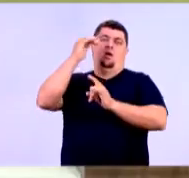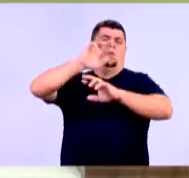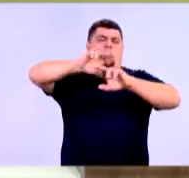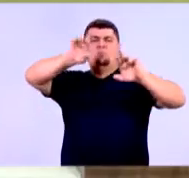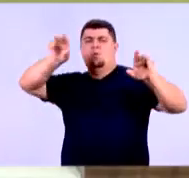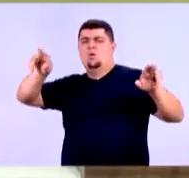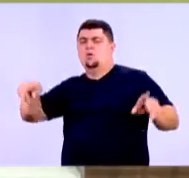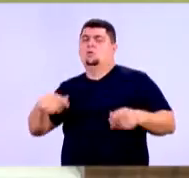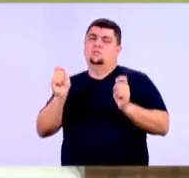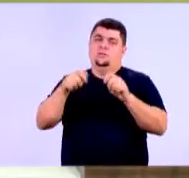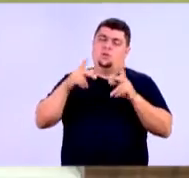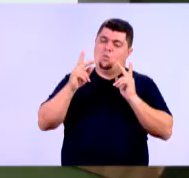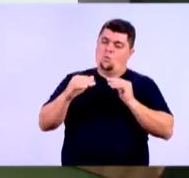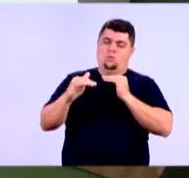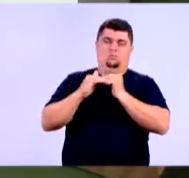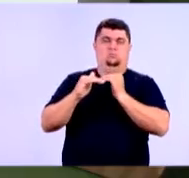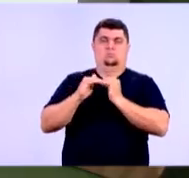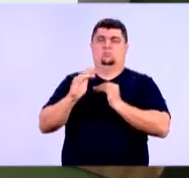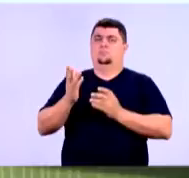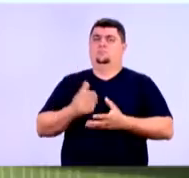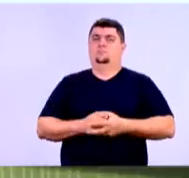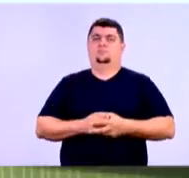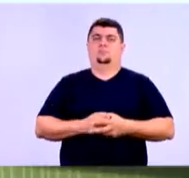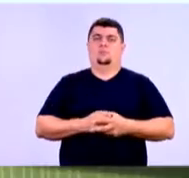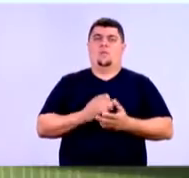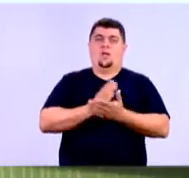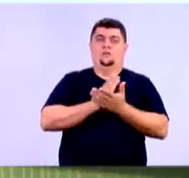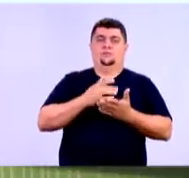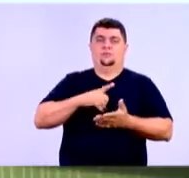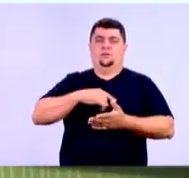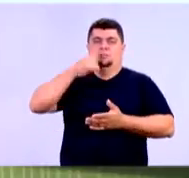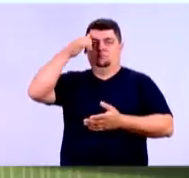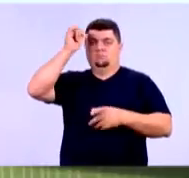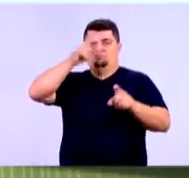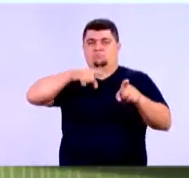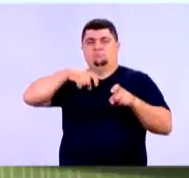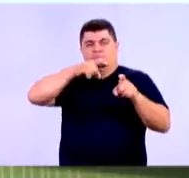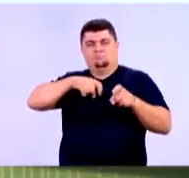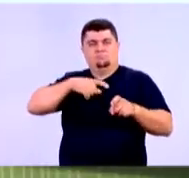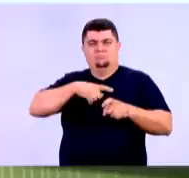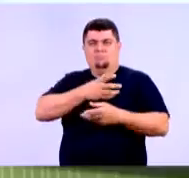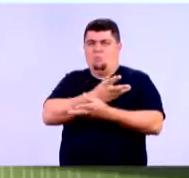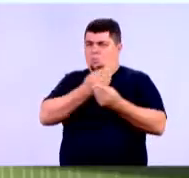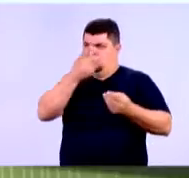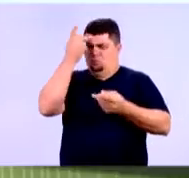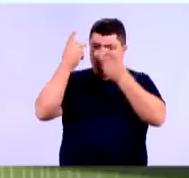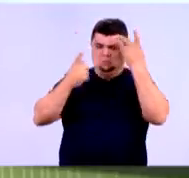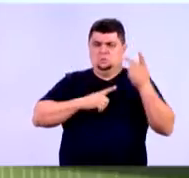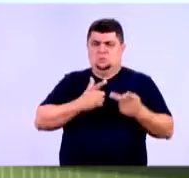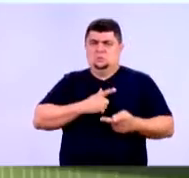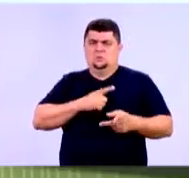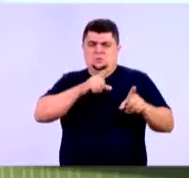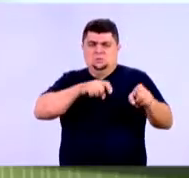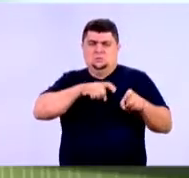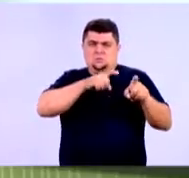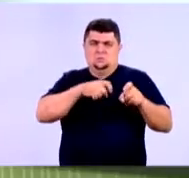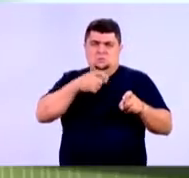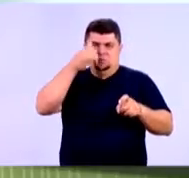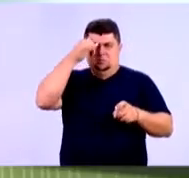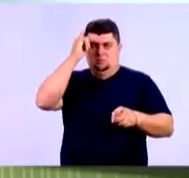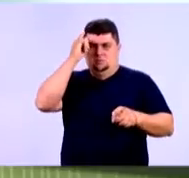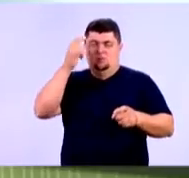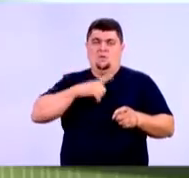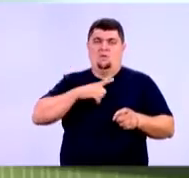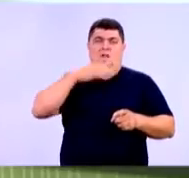usem essa modalidade de garantia. Né? Às vezes a pessoa tem uma fazenda, eu sei que aqui no interior do nosso estado tem muita gente, né, que tem propriedade rural, sítio, vai pegar um empréstimo lá no